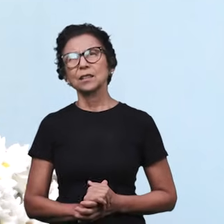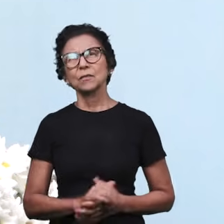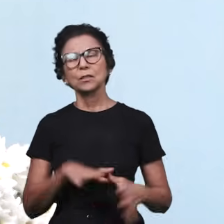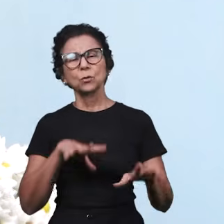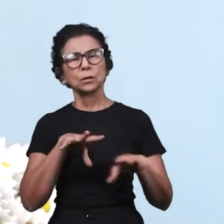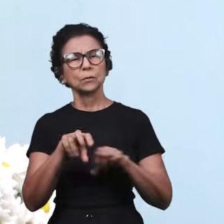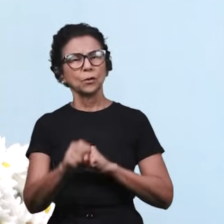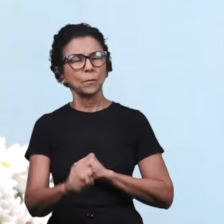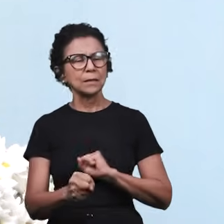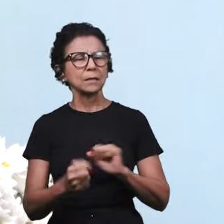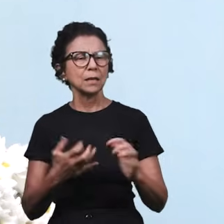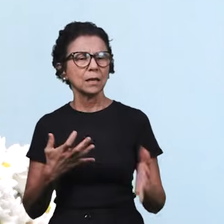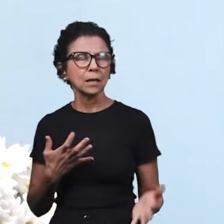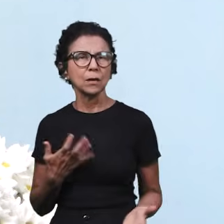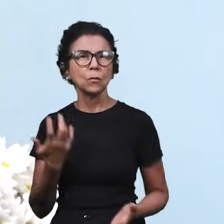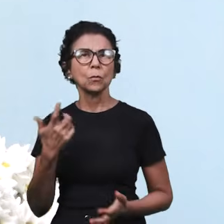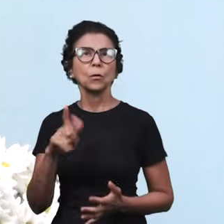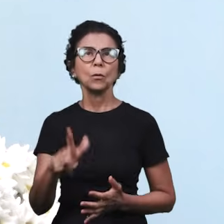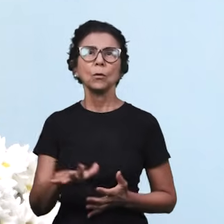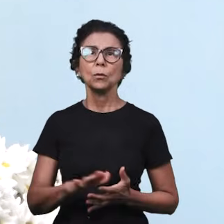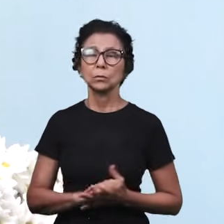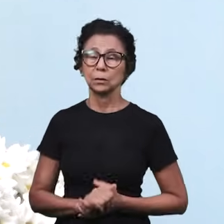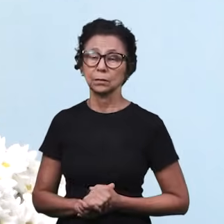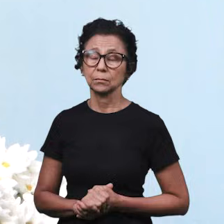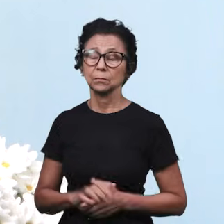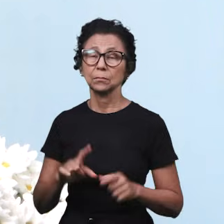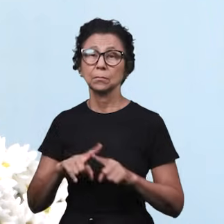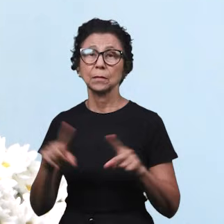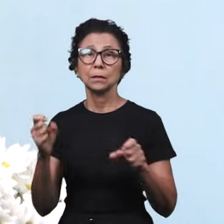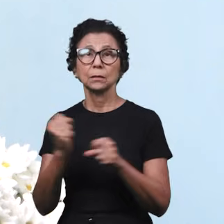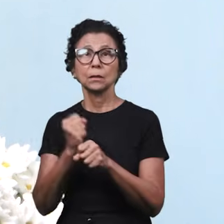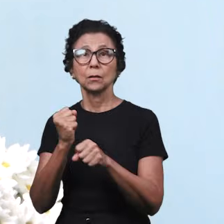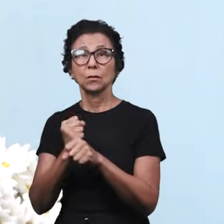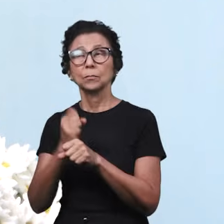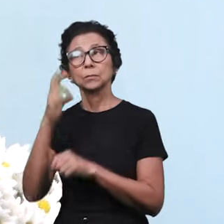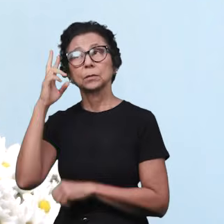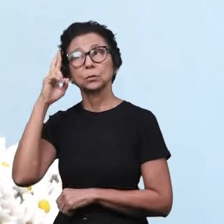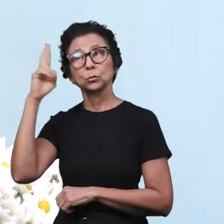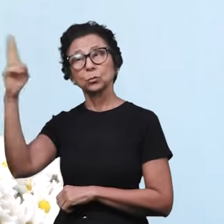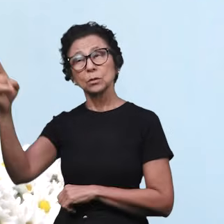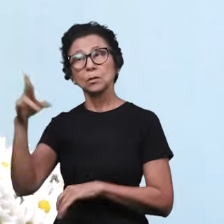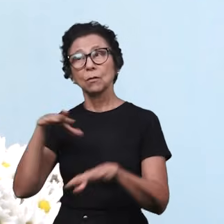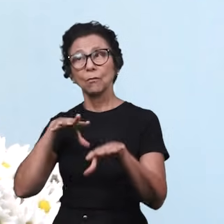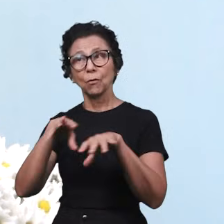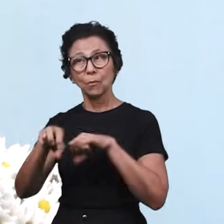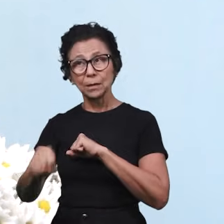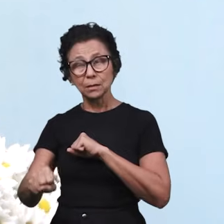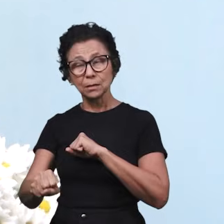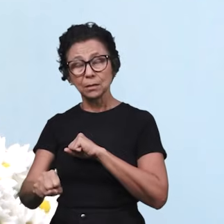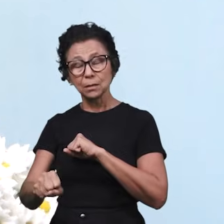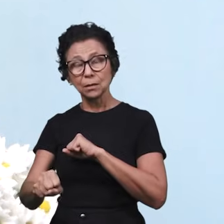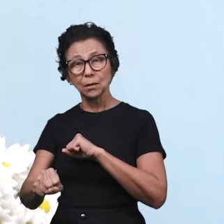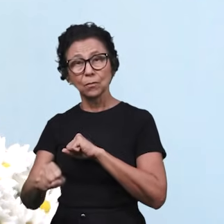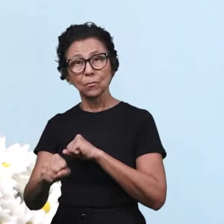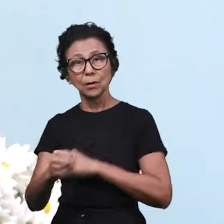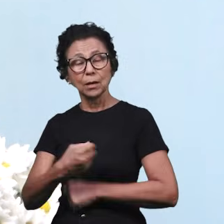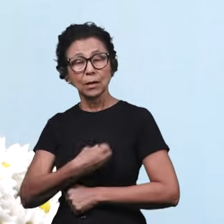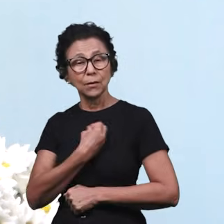live. Irmãos, a formação do intérprete na obra é viver a obra. E a gente pensa, então tá fácil.